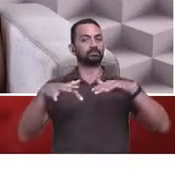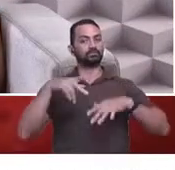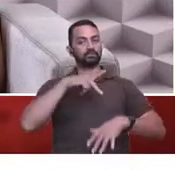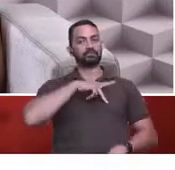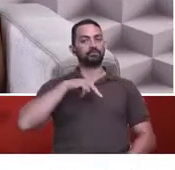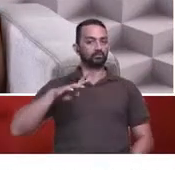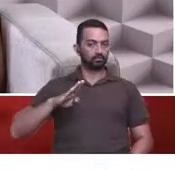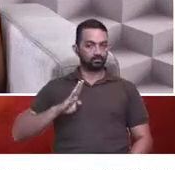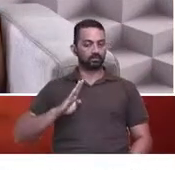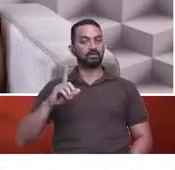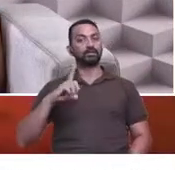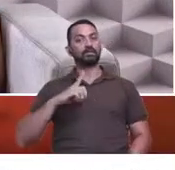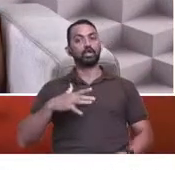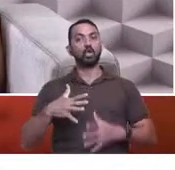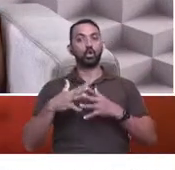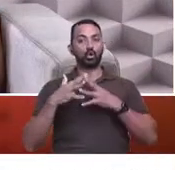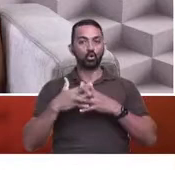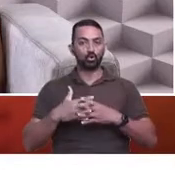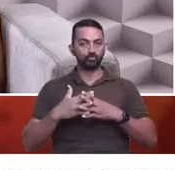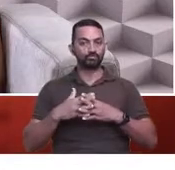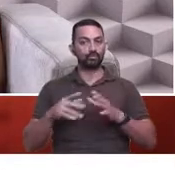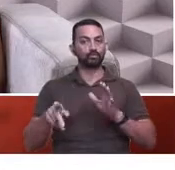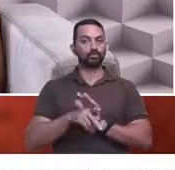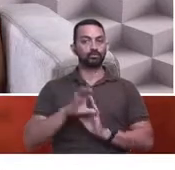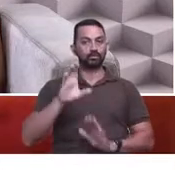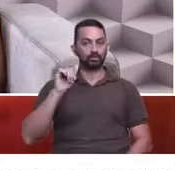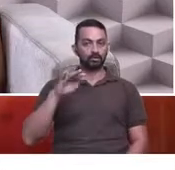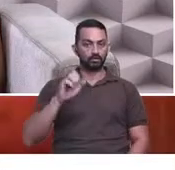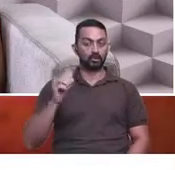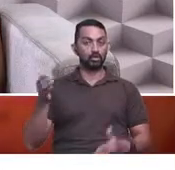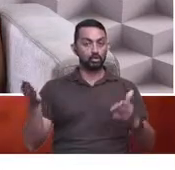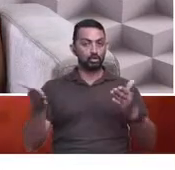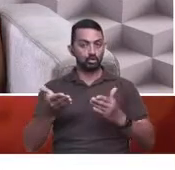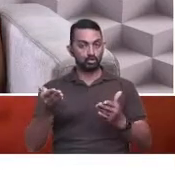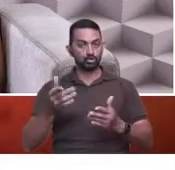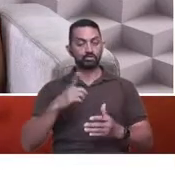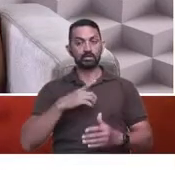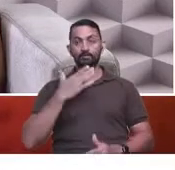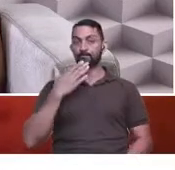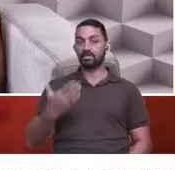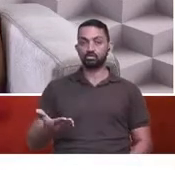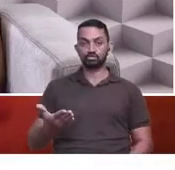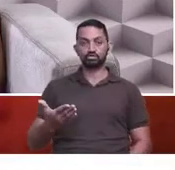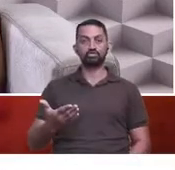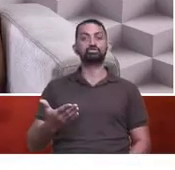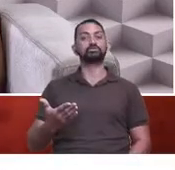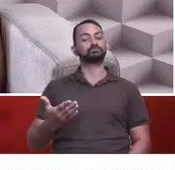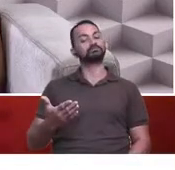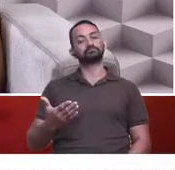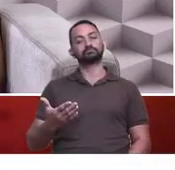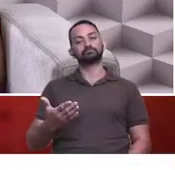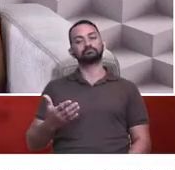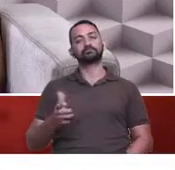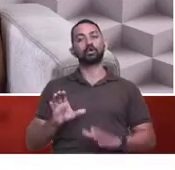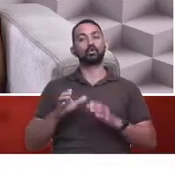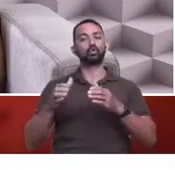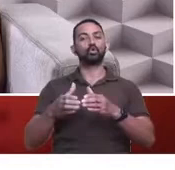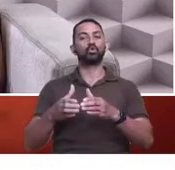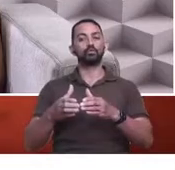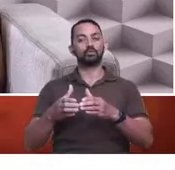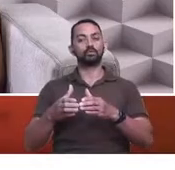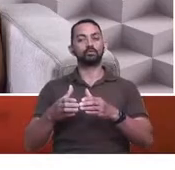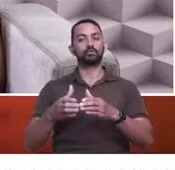Valéria teve uma audiência pública determinou em Muita confusão que foi da Caema a de hoje é um pedido da comunidade mesmo